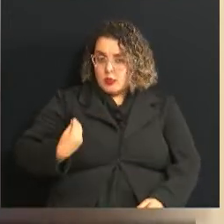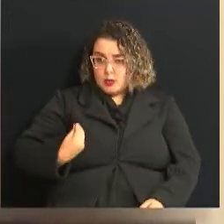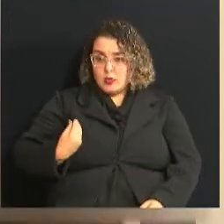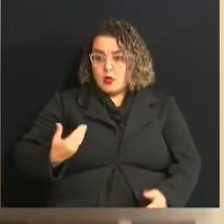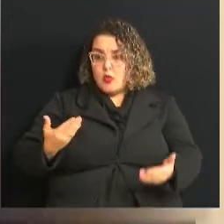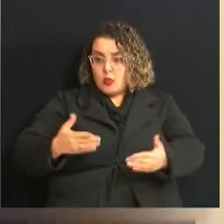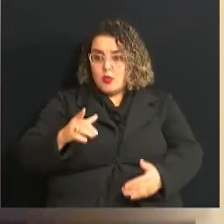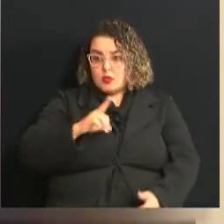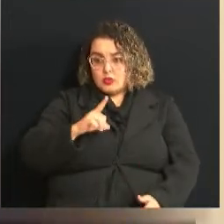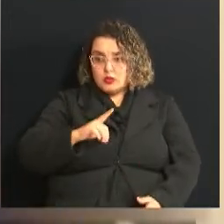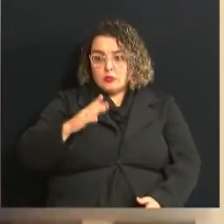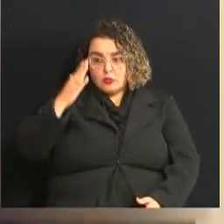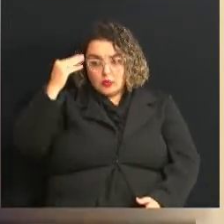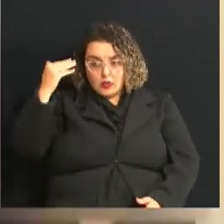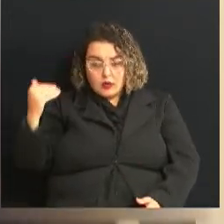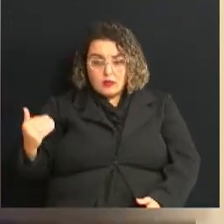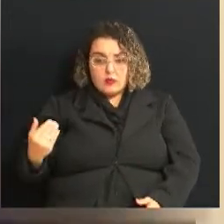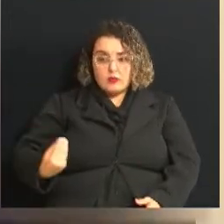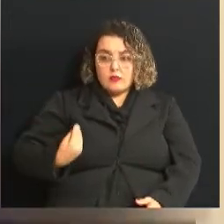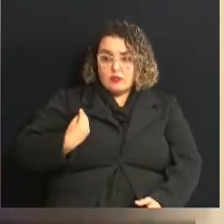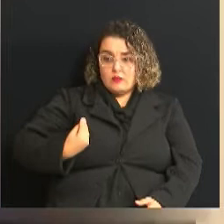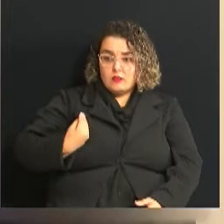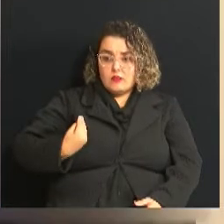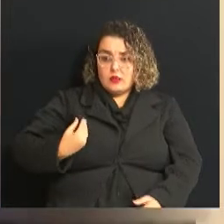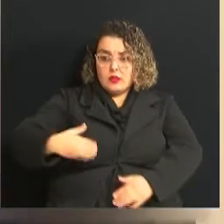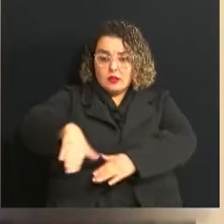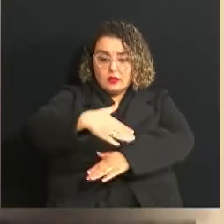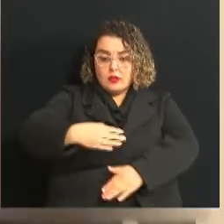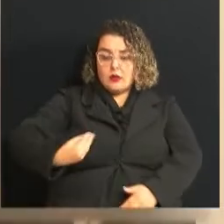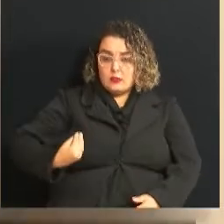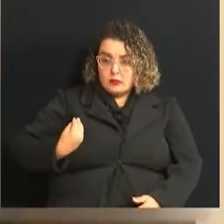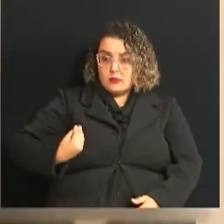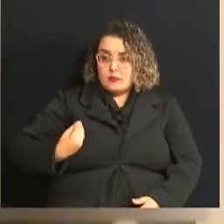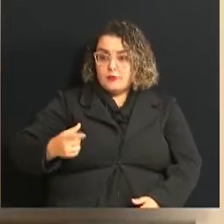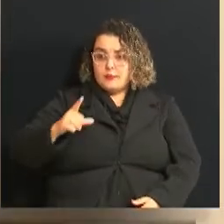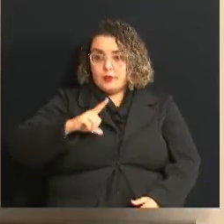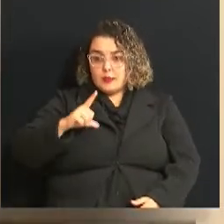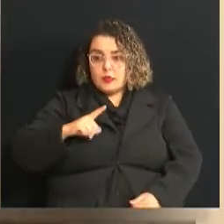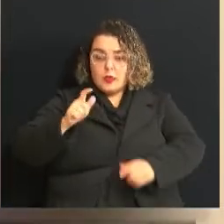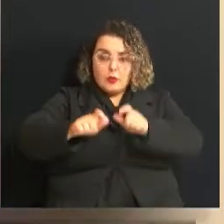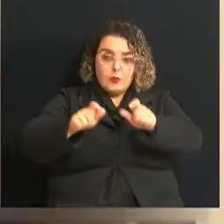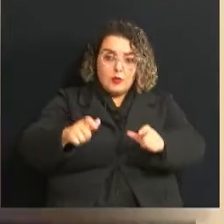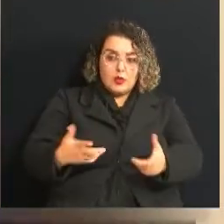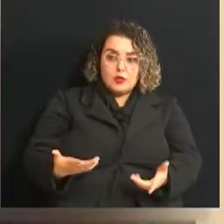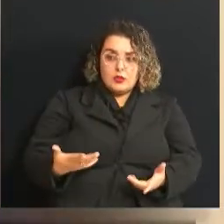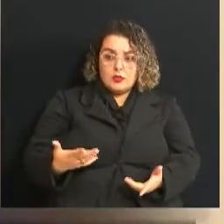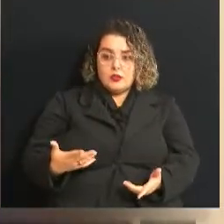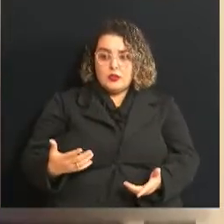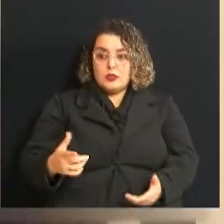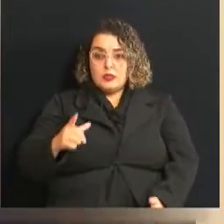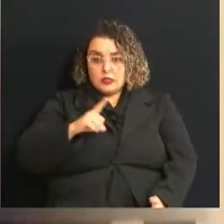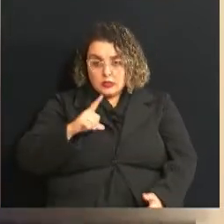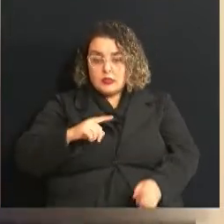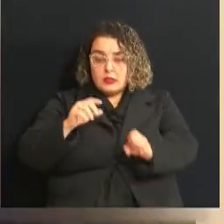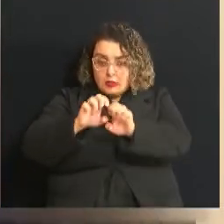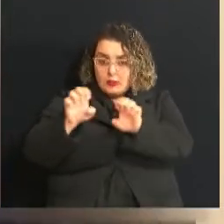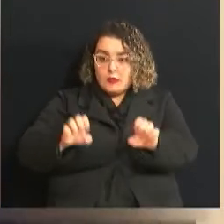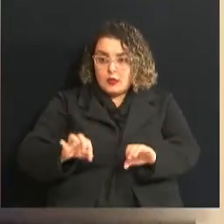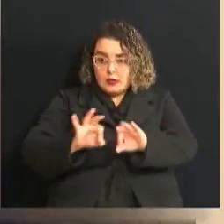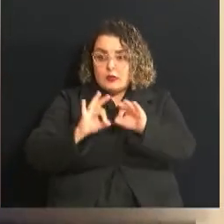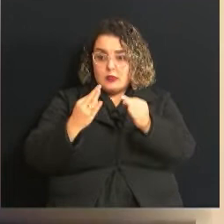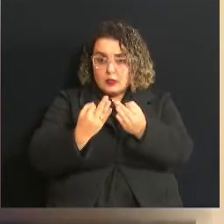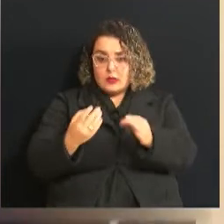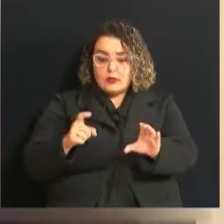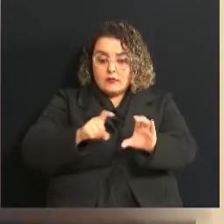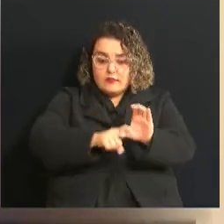pessoas famosas em situação de rua. Famosas. Nós temos hoje pessoas que ainda têm até uma estrutura familiar, têm vínculo com a